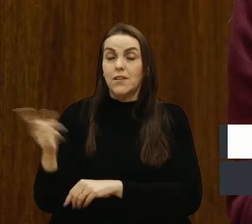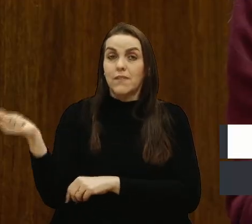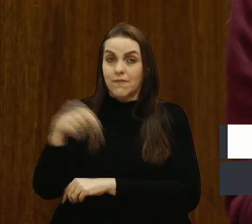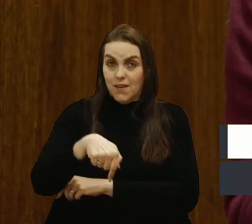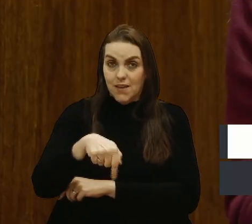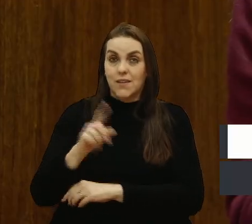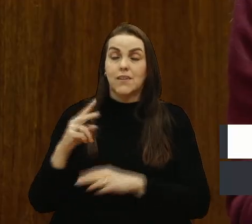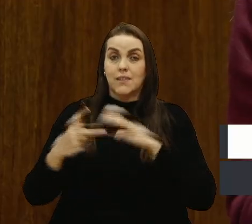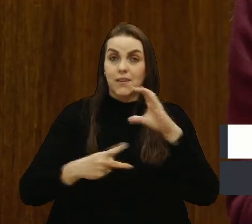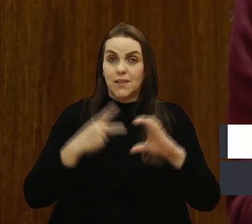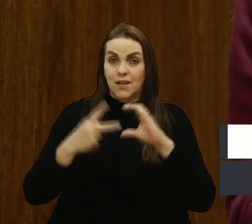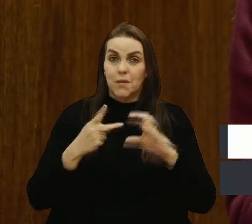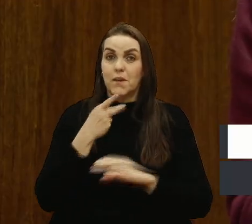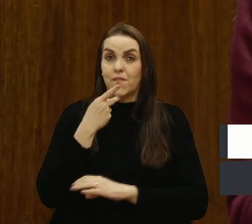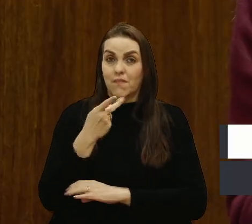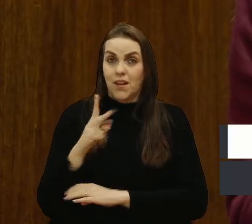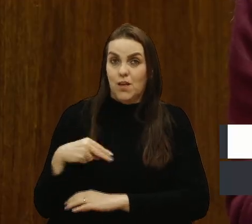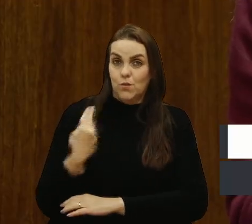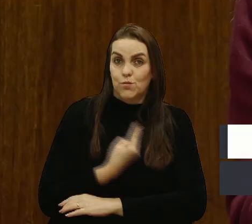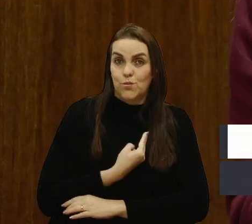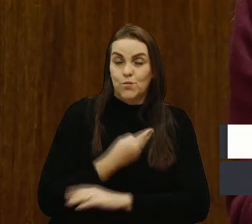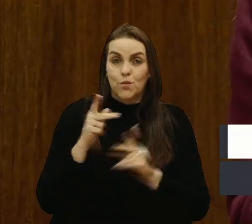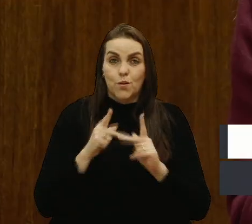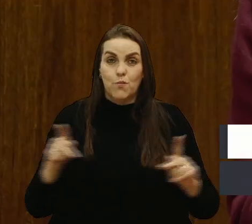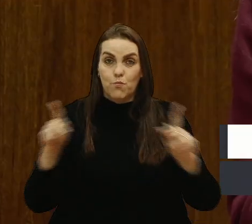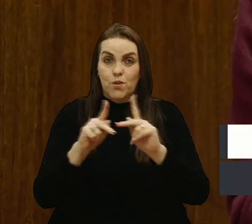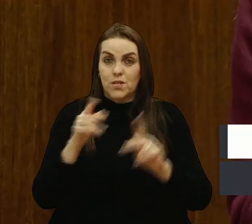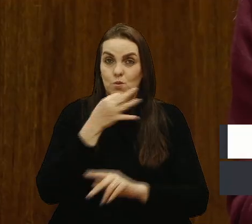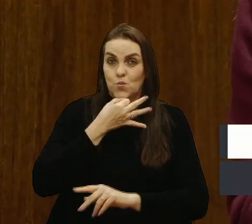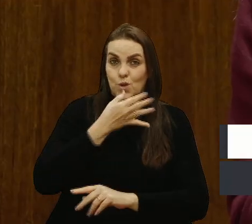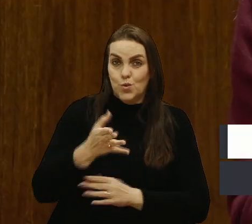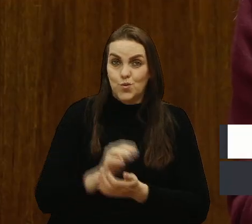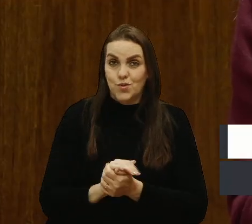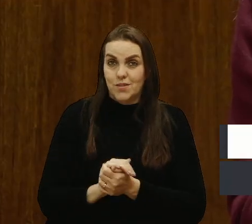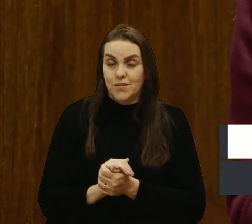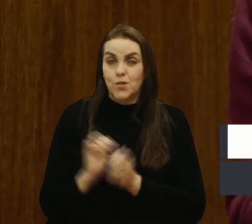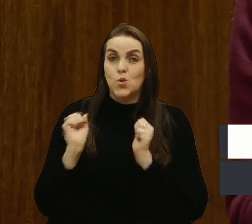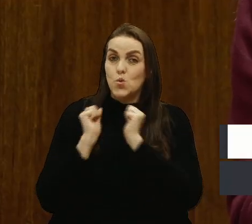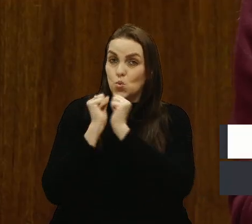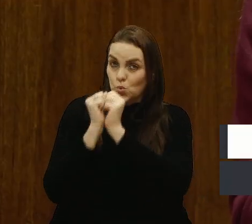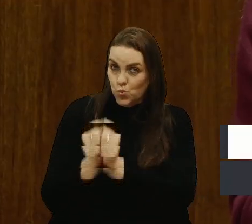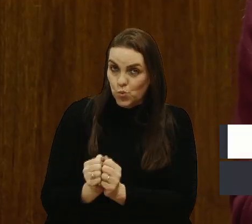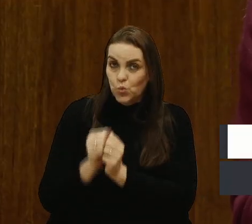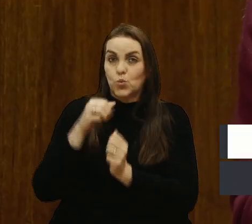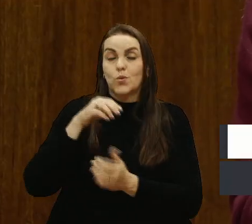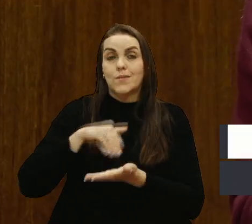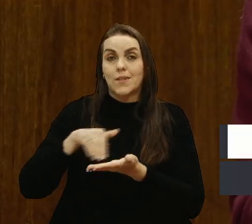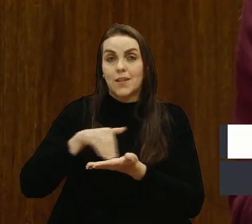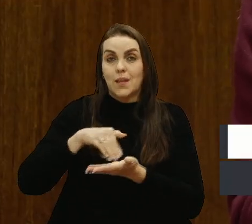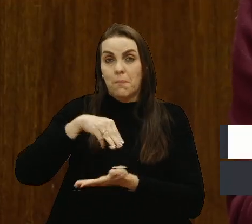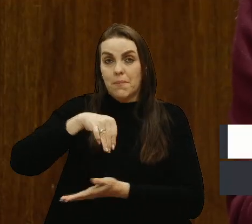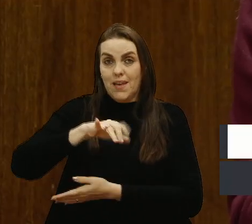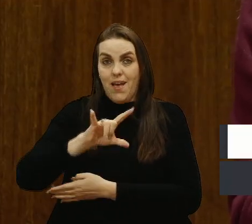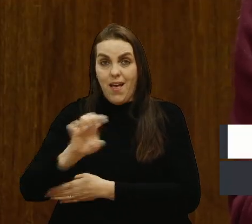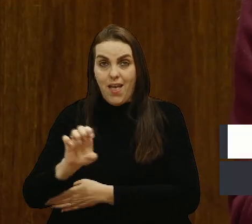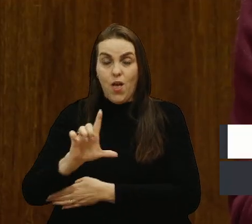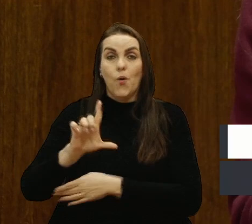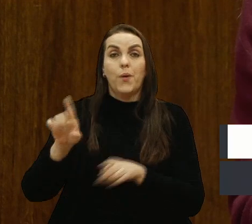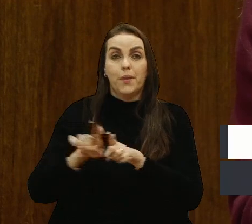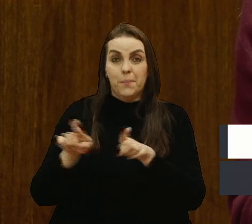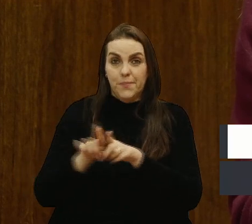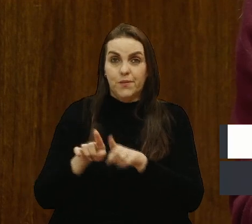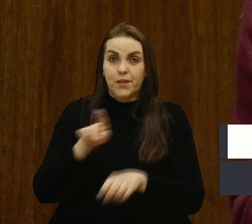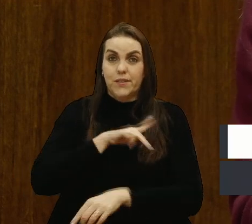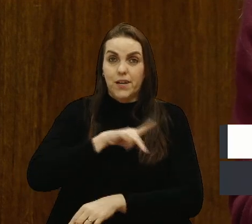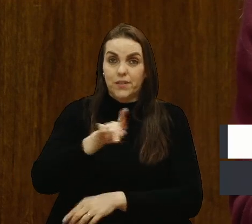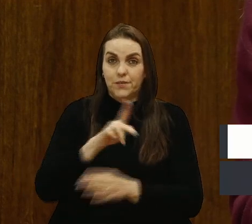Câmara falar conosco e com a população caxiense, junto dele vir o secretário e vir o presidente da Codeca. Porque me